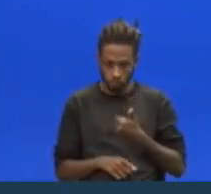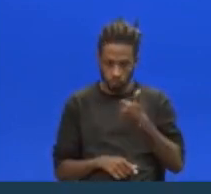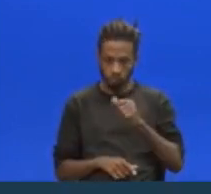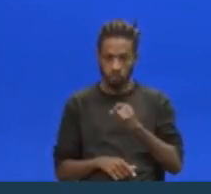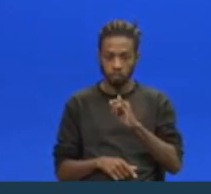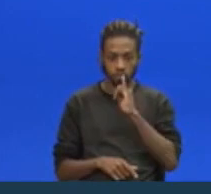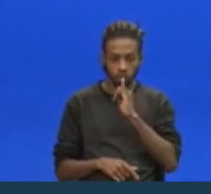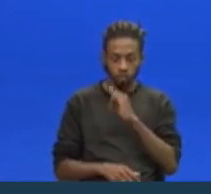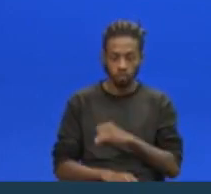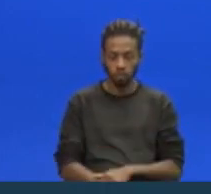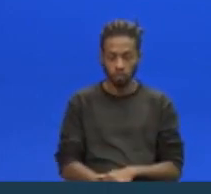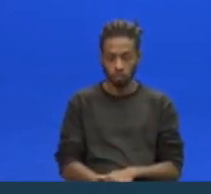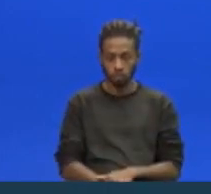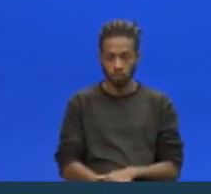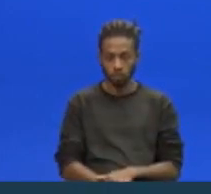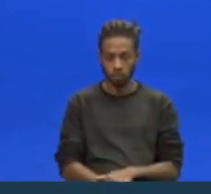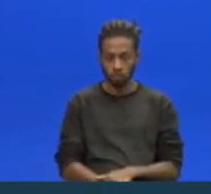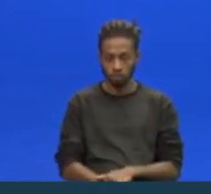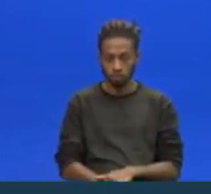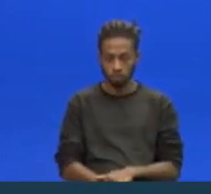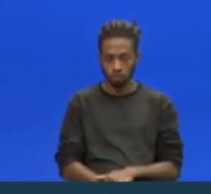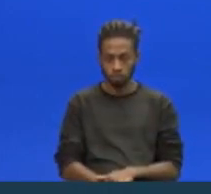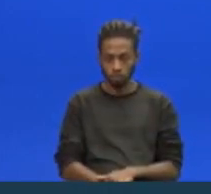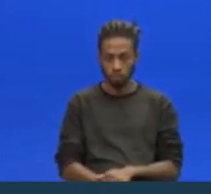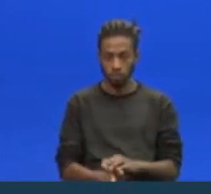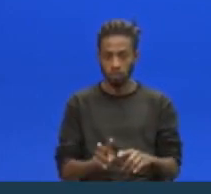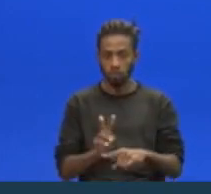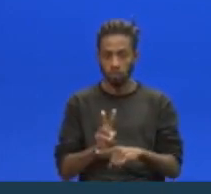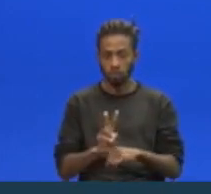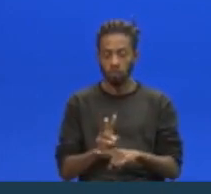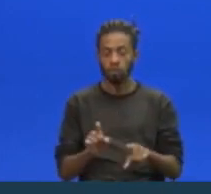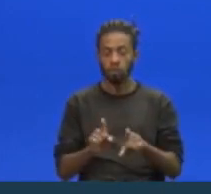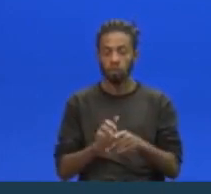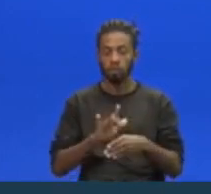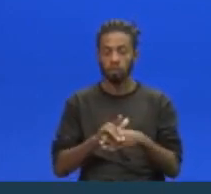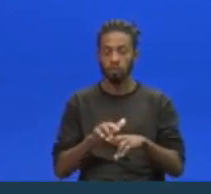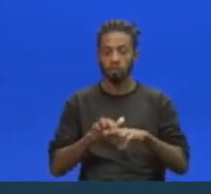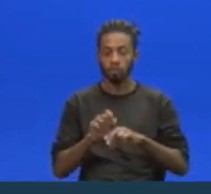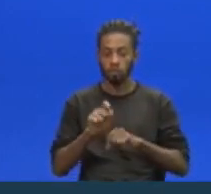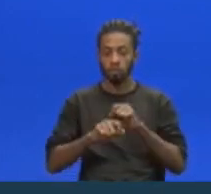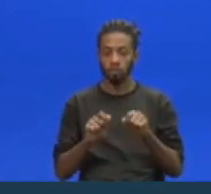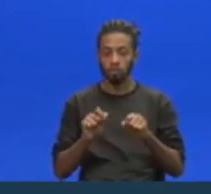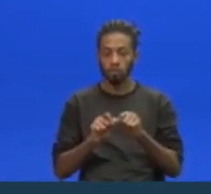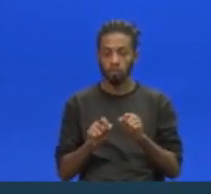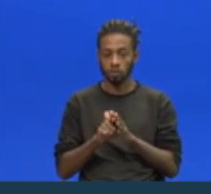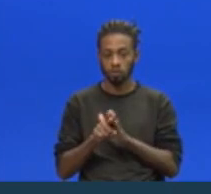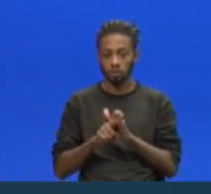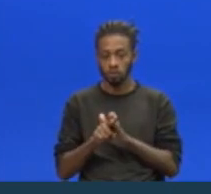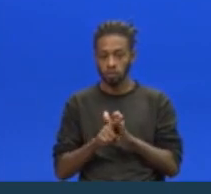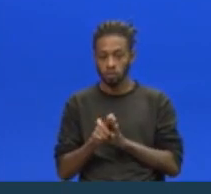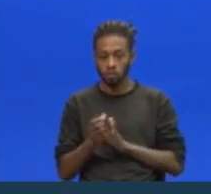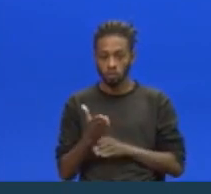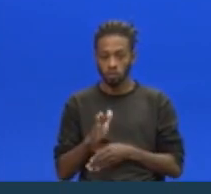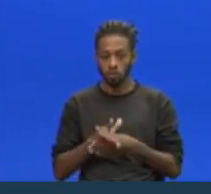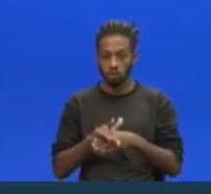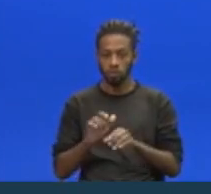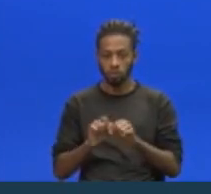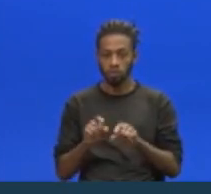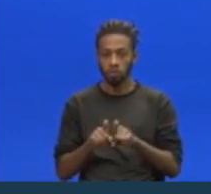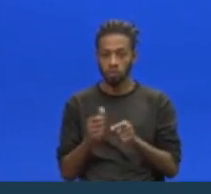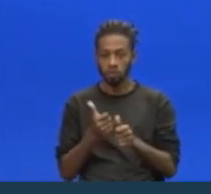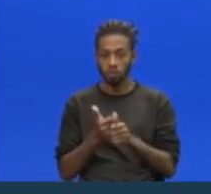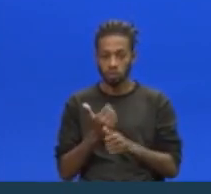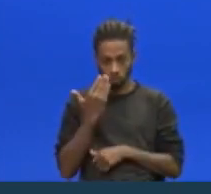então, prevenção e tratamento dessas doenças. Para isso, para se fazer a vigilância dessas doenças de perto,